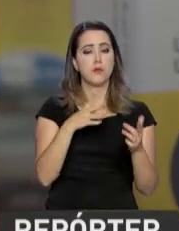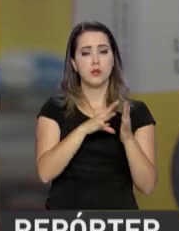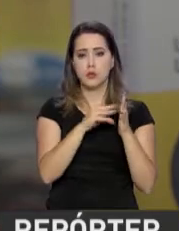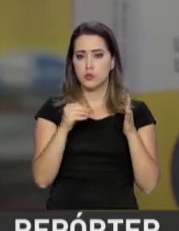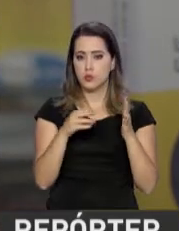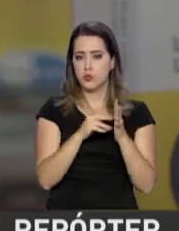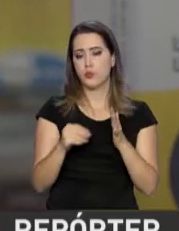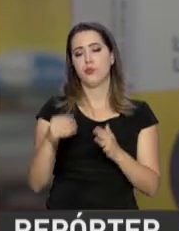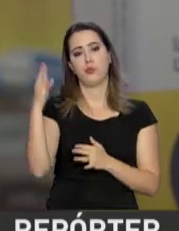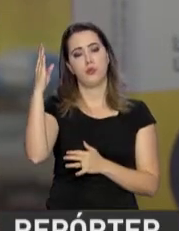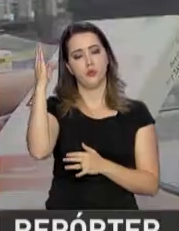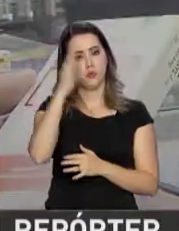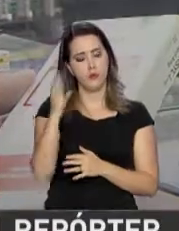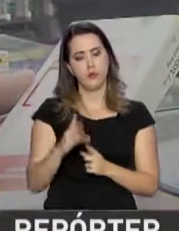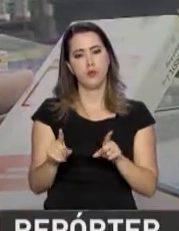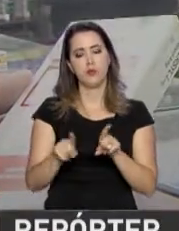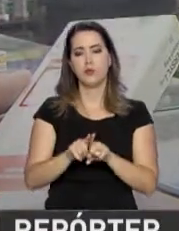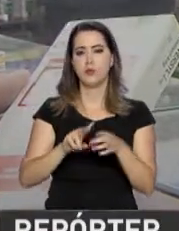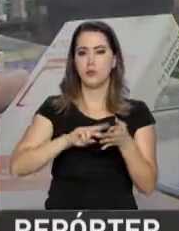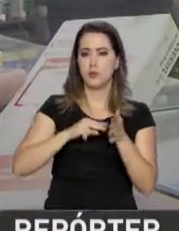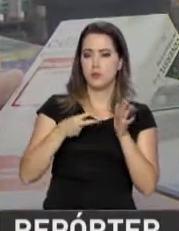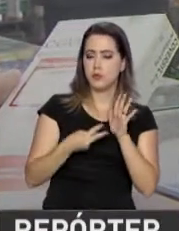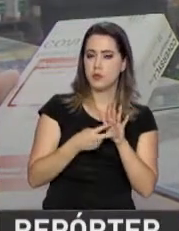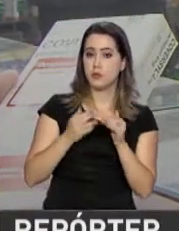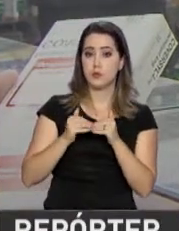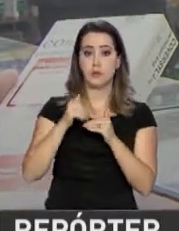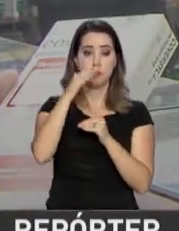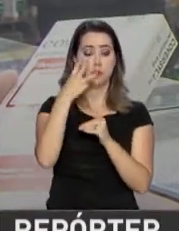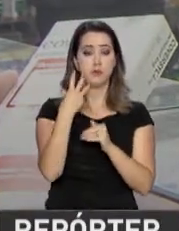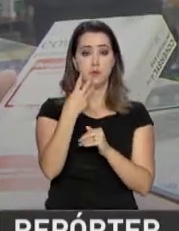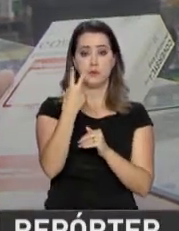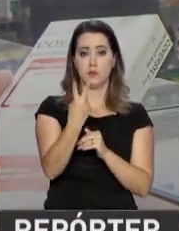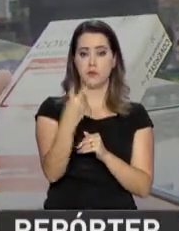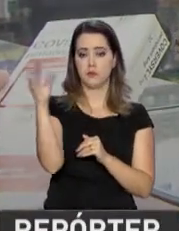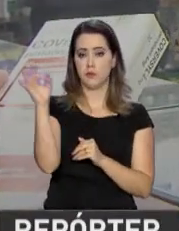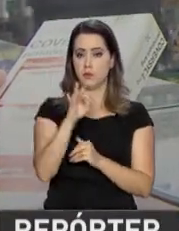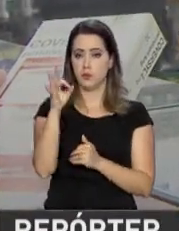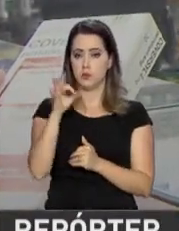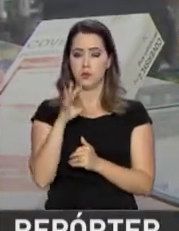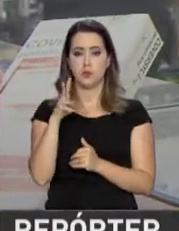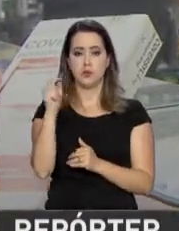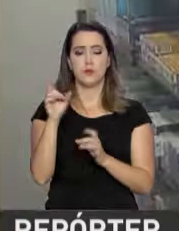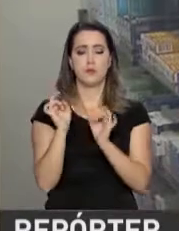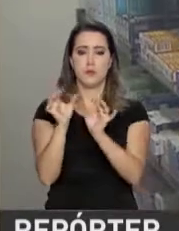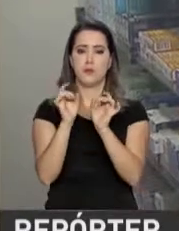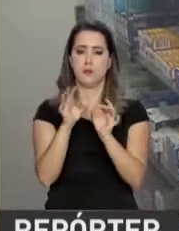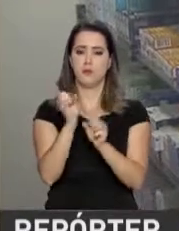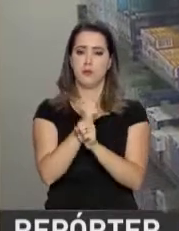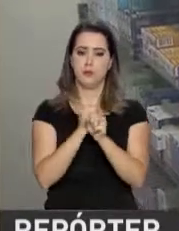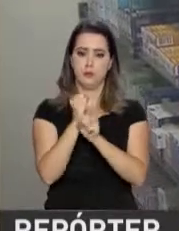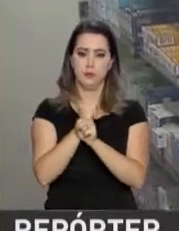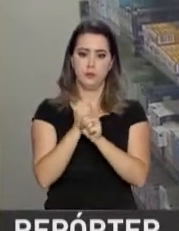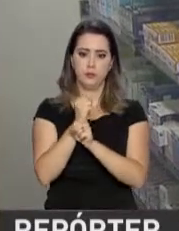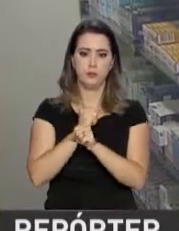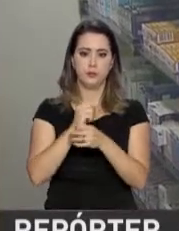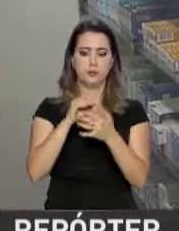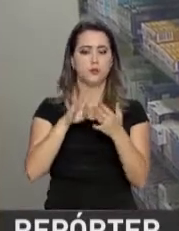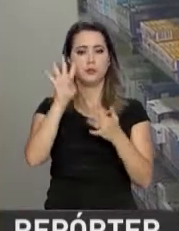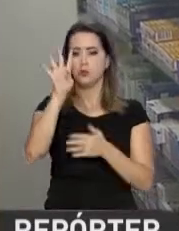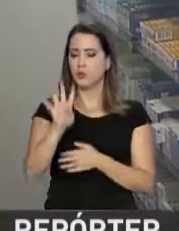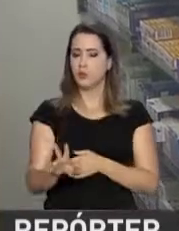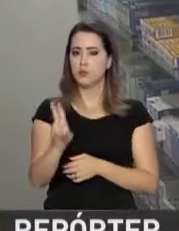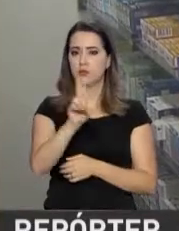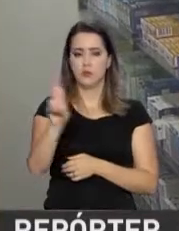quantidade representou mais de 32 por cento de todas as vendas efetuadas no ano ea lista de remédios